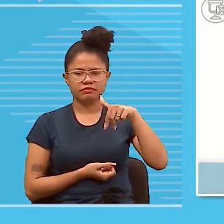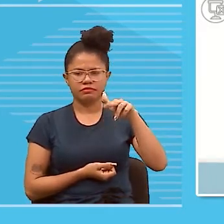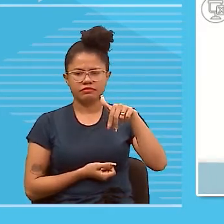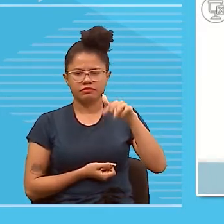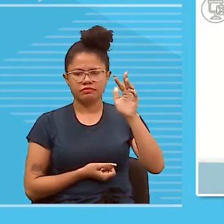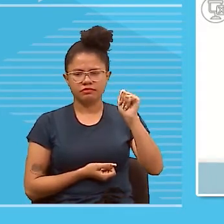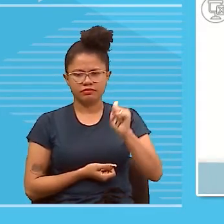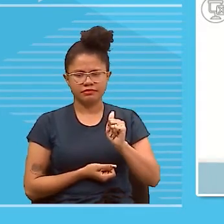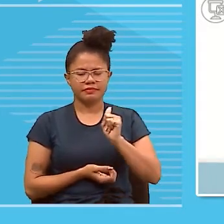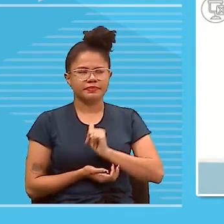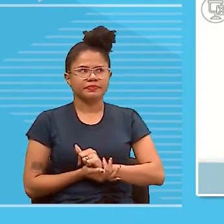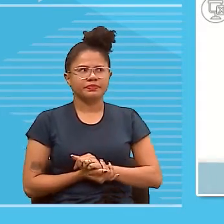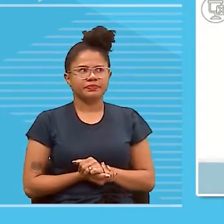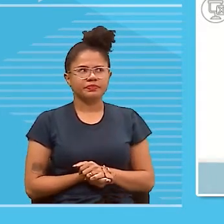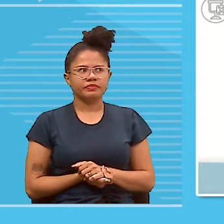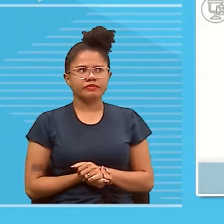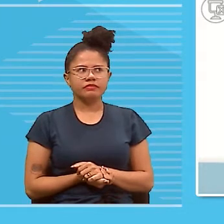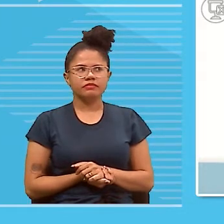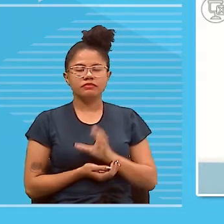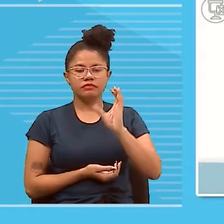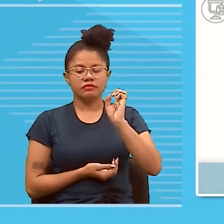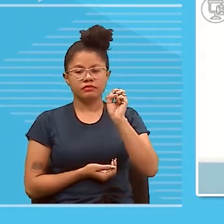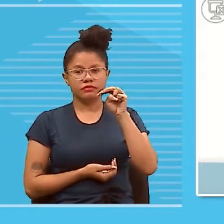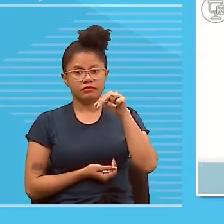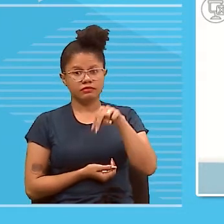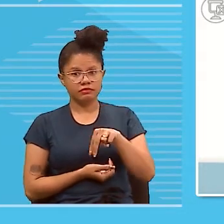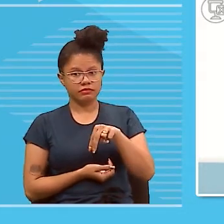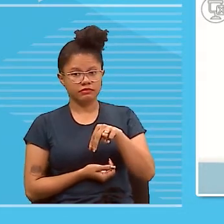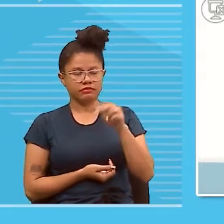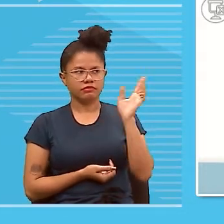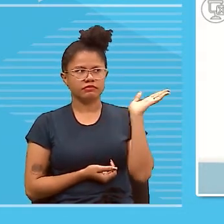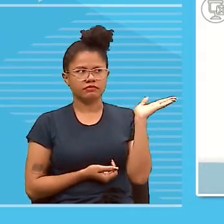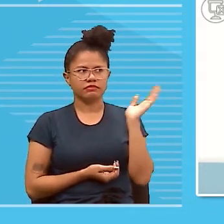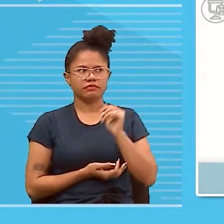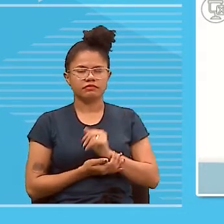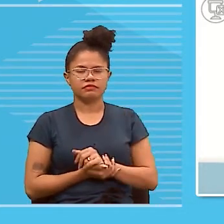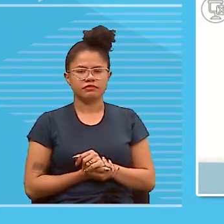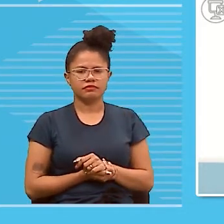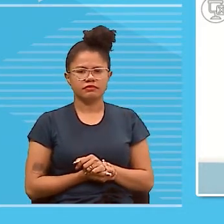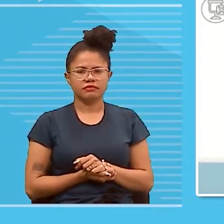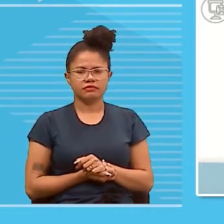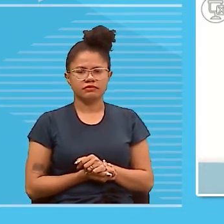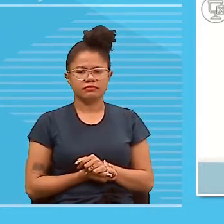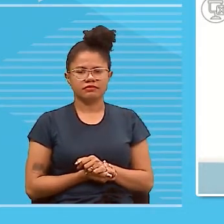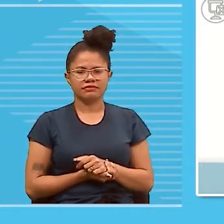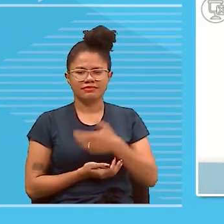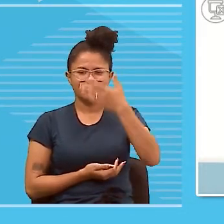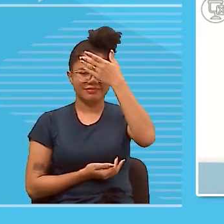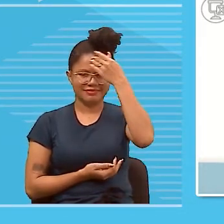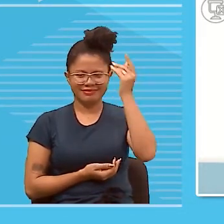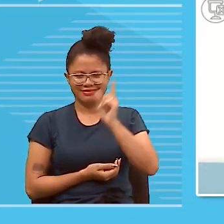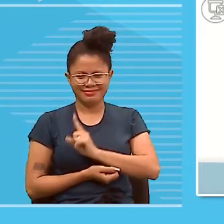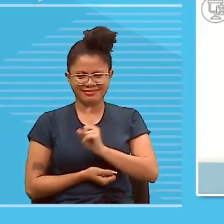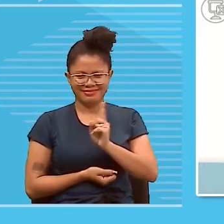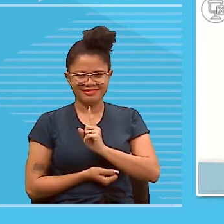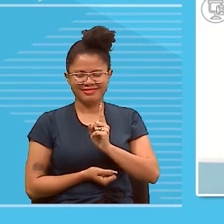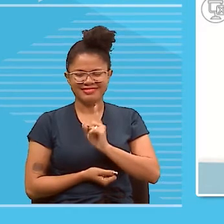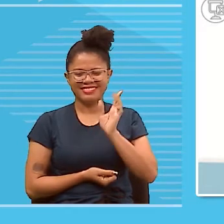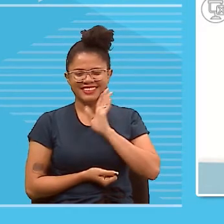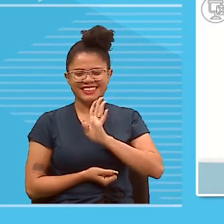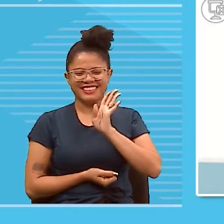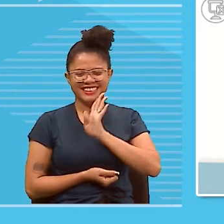e pôr esse com quanto a esqueceu não né Maravilha